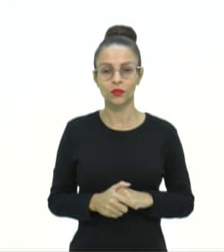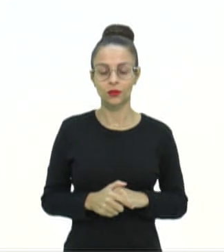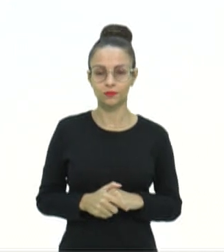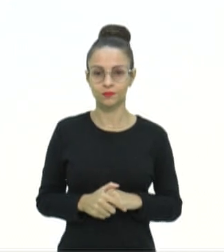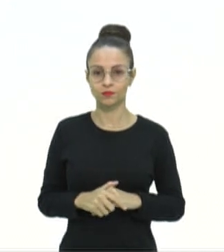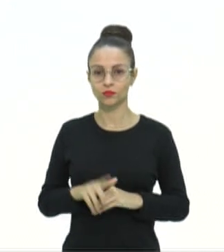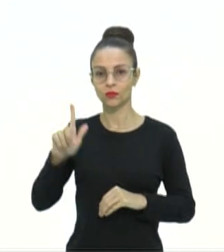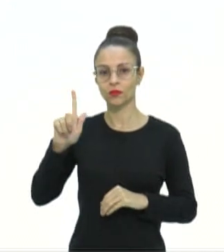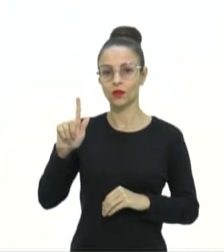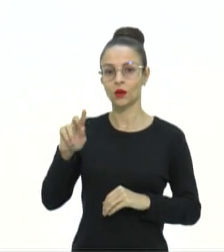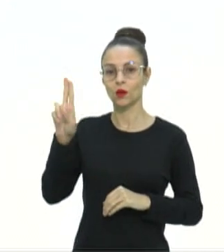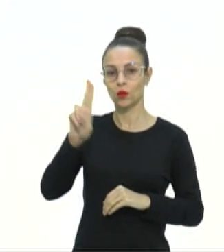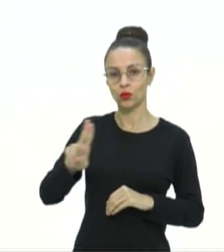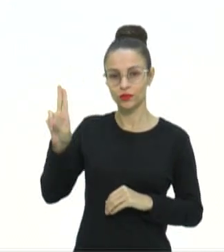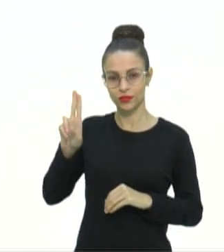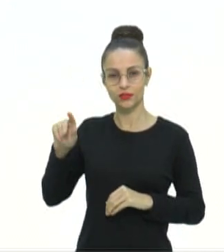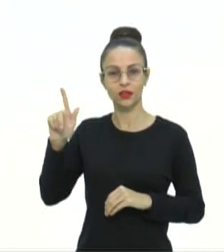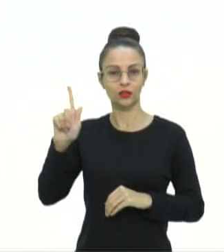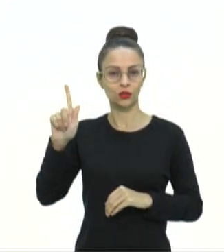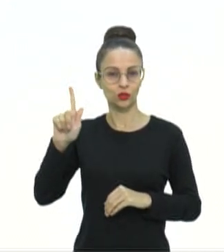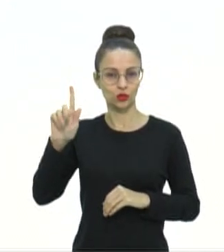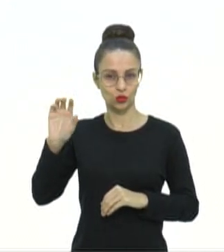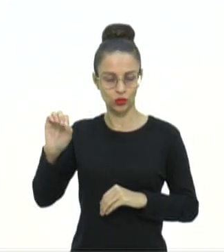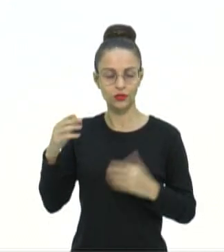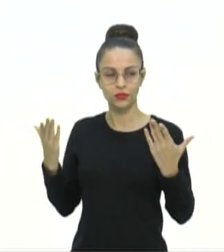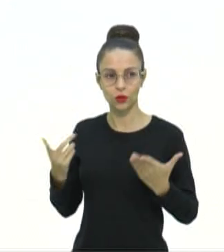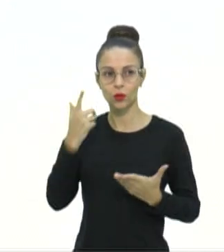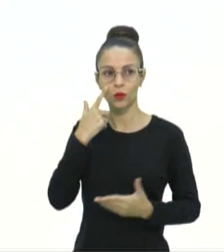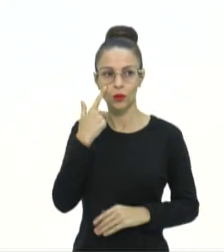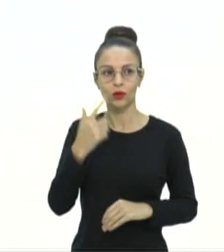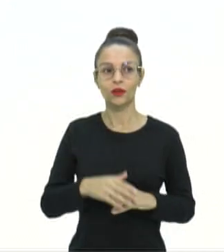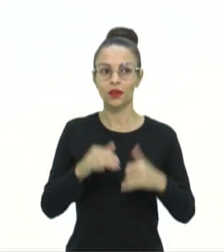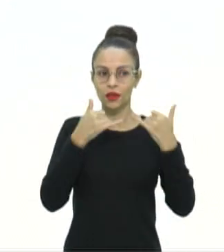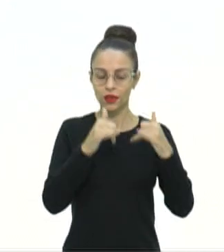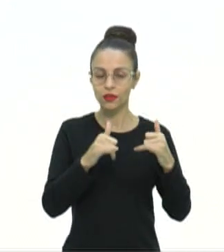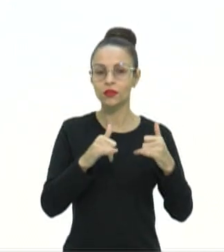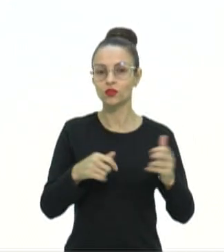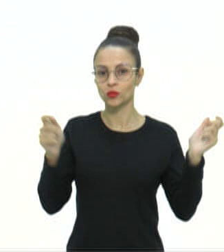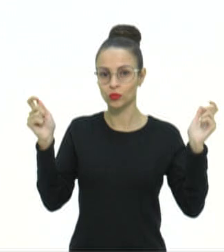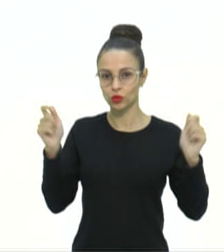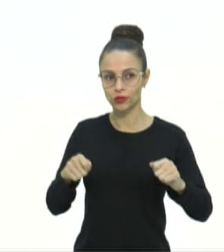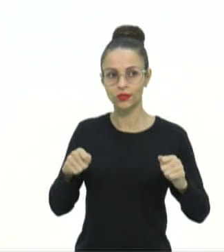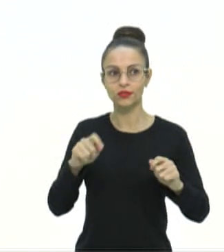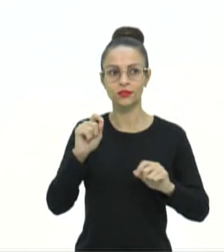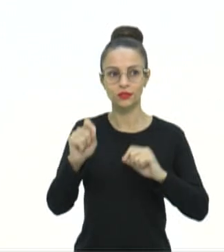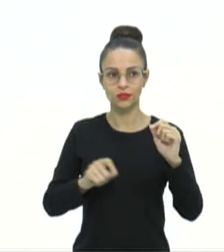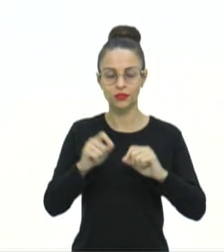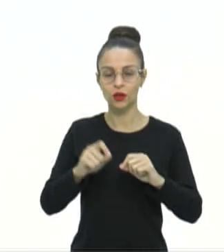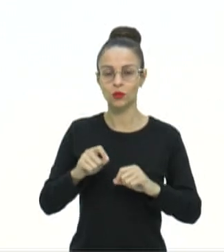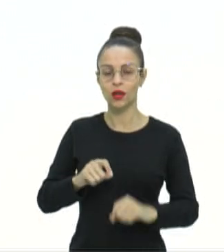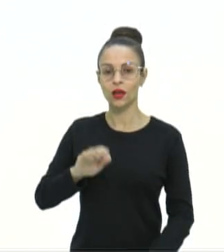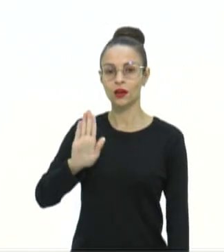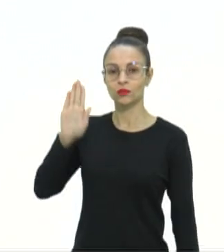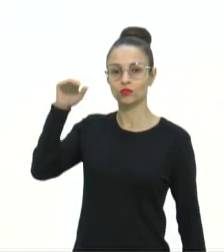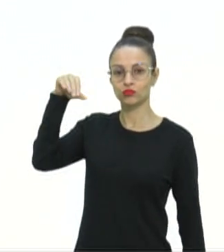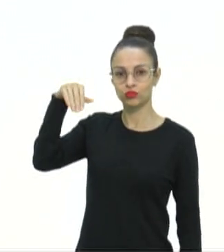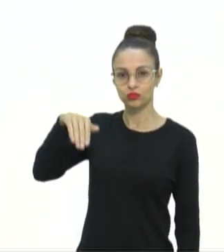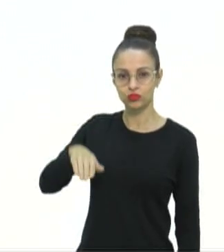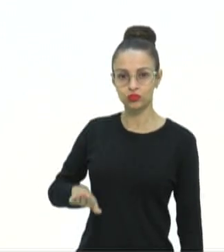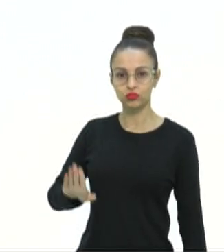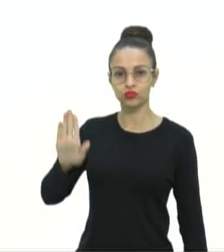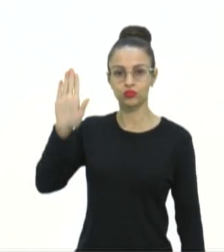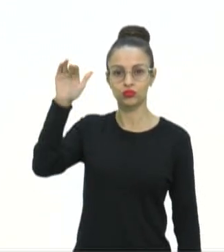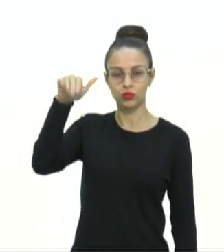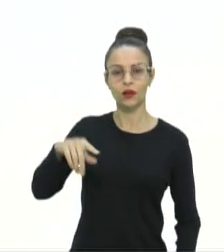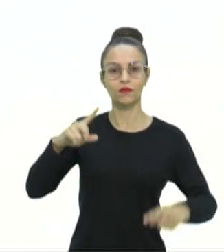Goiás. Diz o seguinte: a energia potencial de um carro, de um carrinho em uma montanha-russa varia,